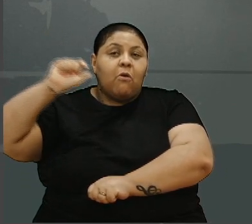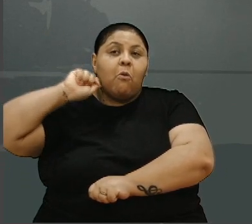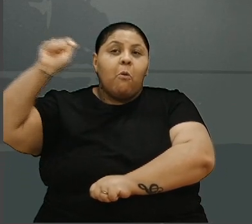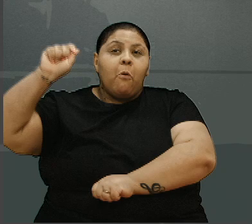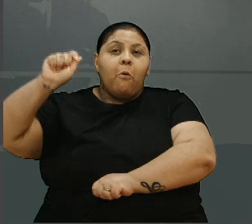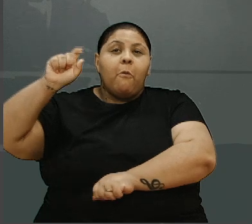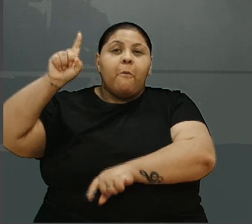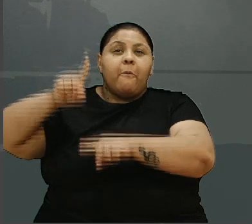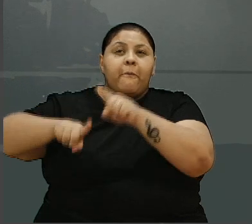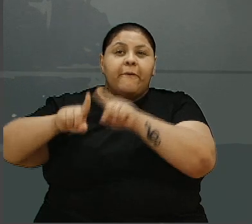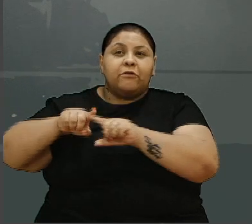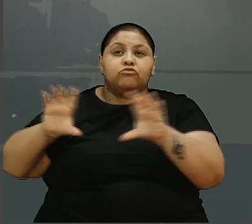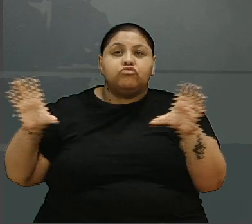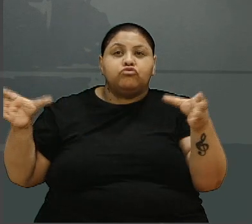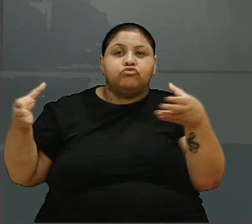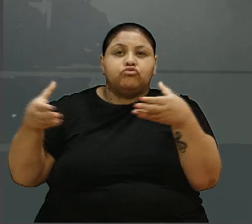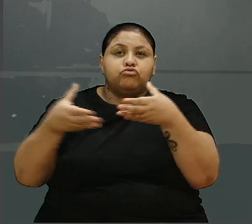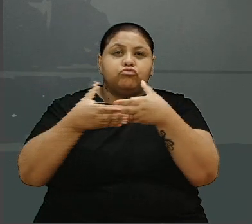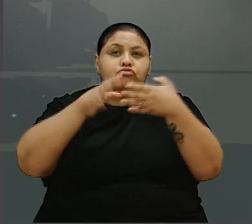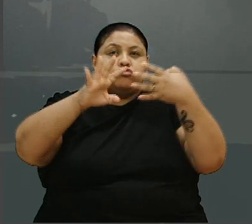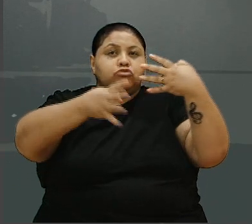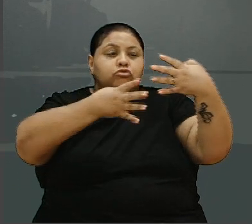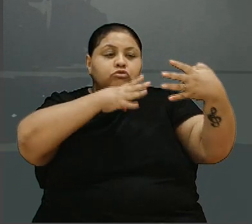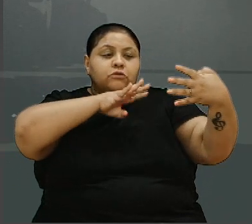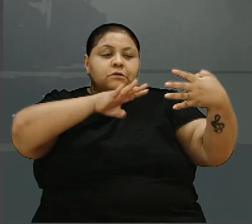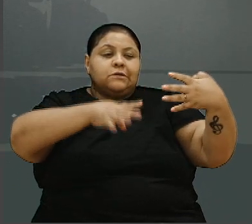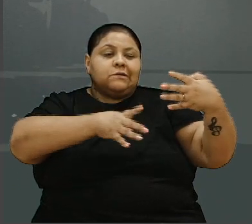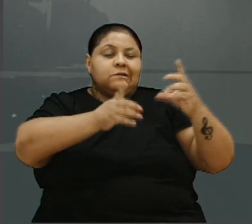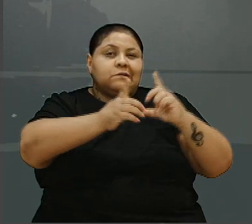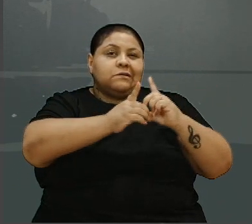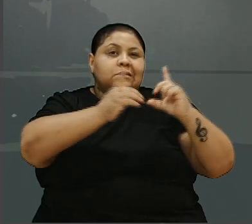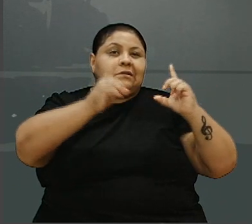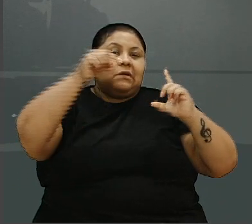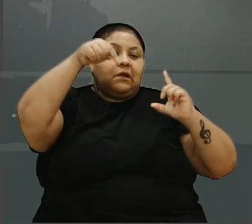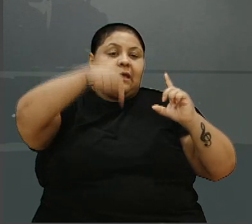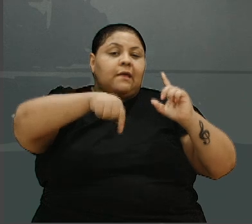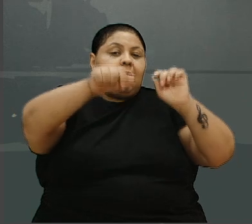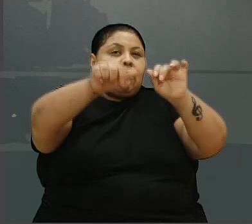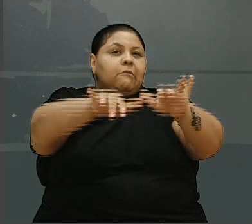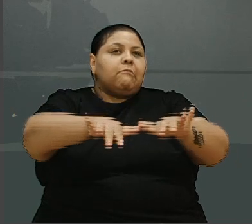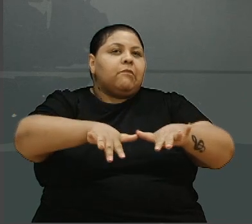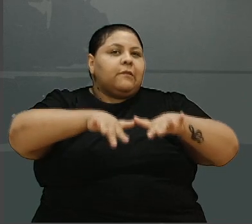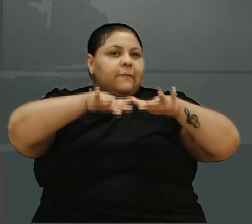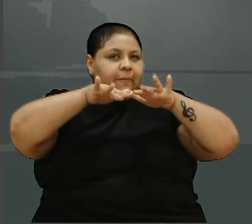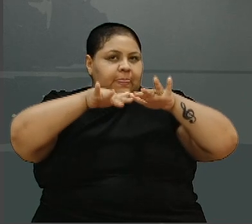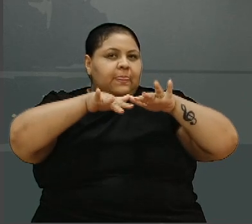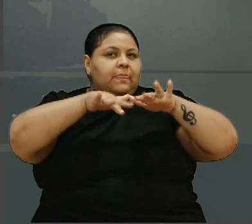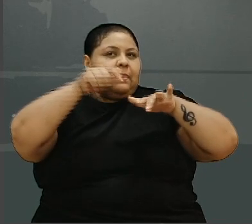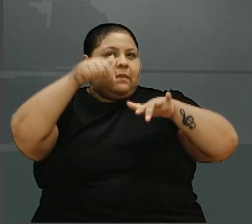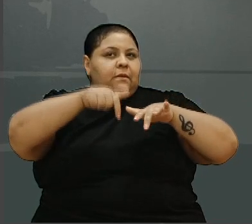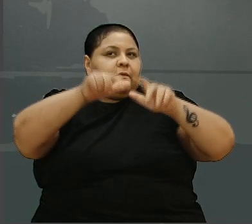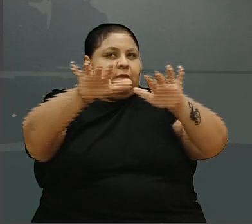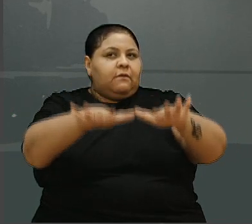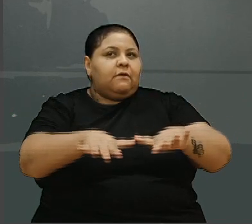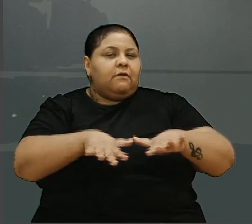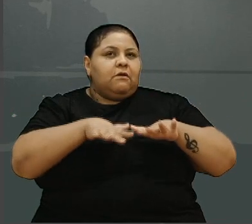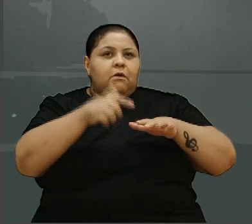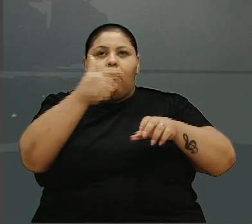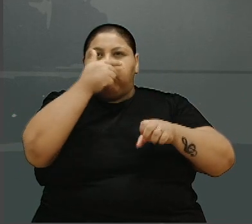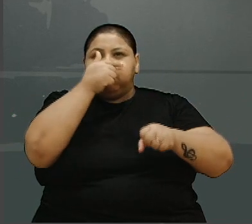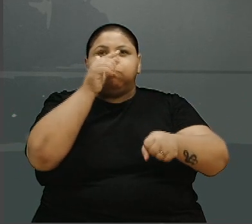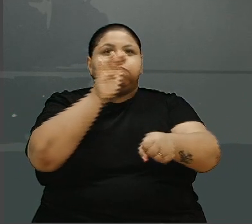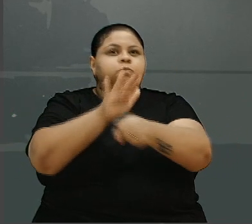atividade conjunta, transparente, democrática aqui nesse plenário. Este plenário estava